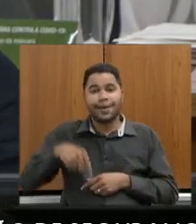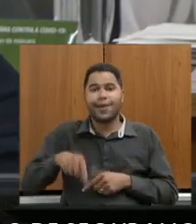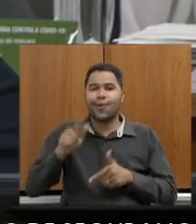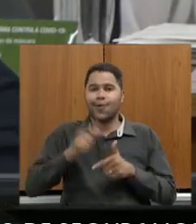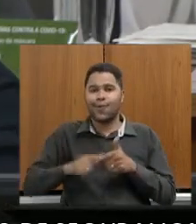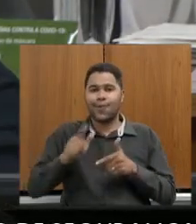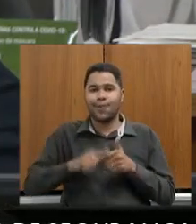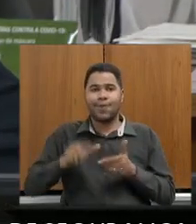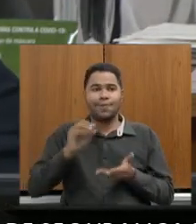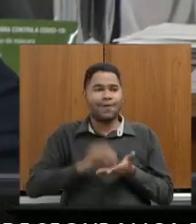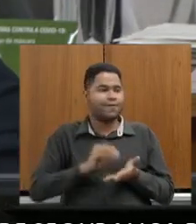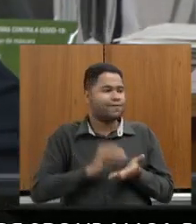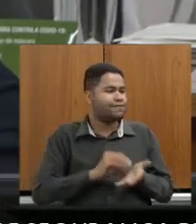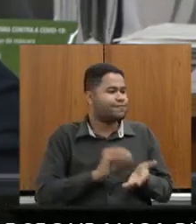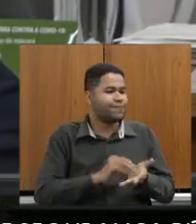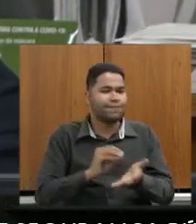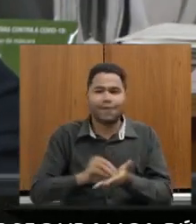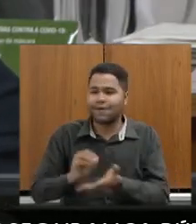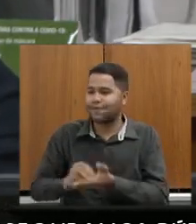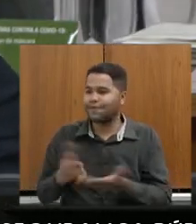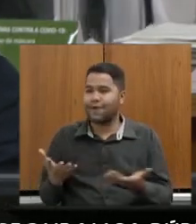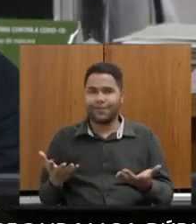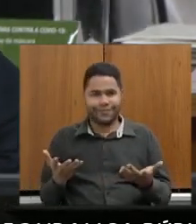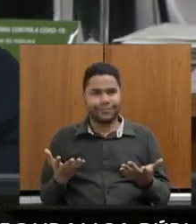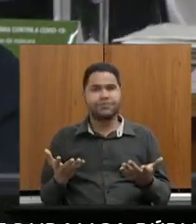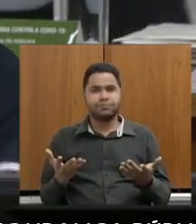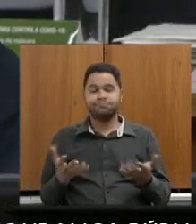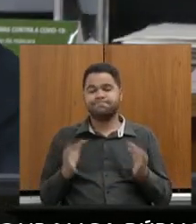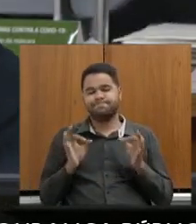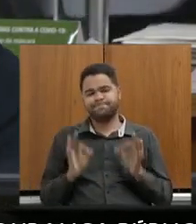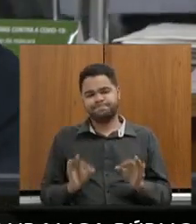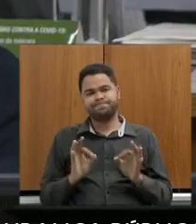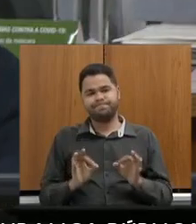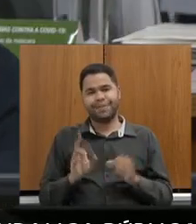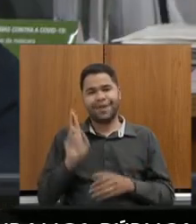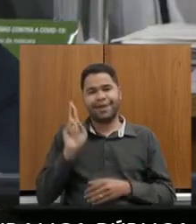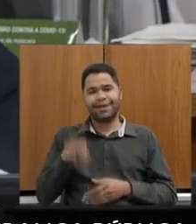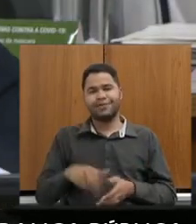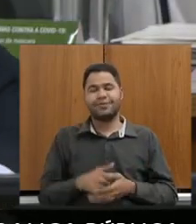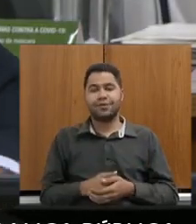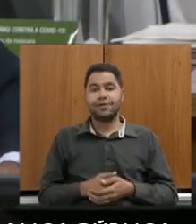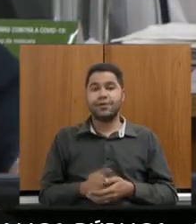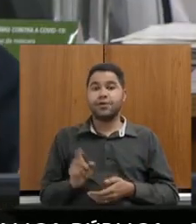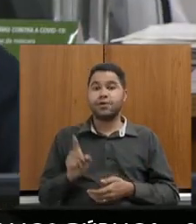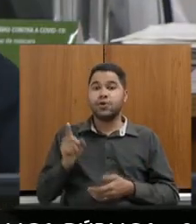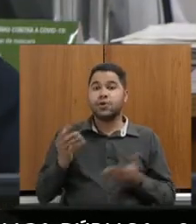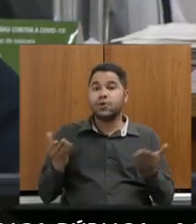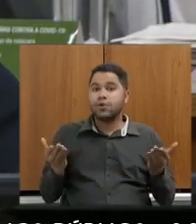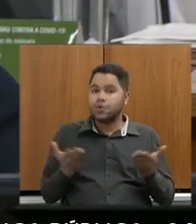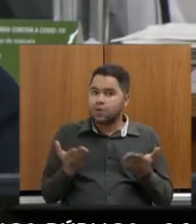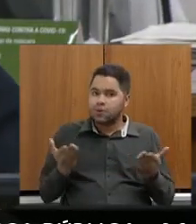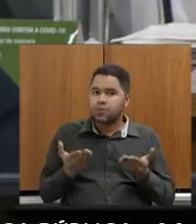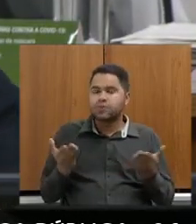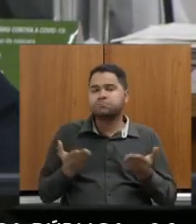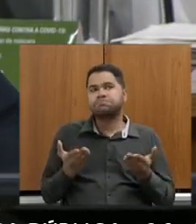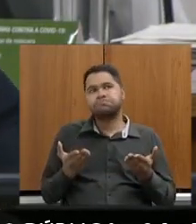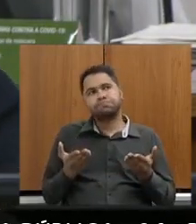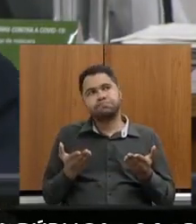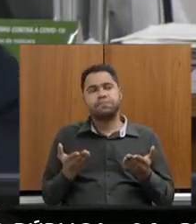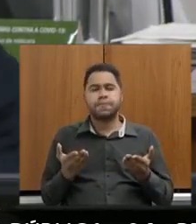problema da falta de servidor e com razão né com certeza absoluta e aí a gente tem aqui hoje ou um